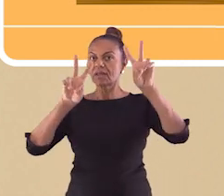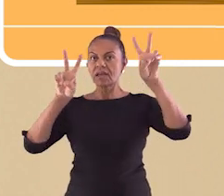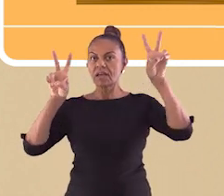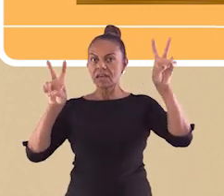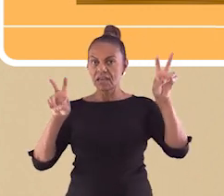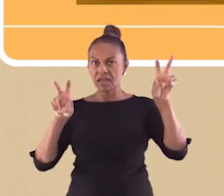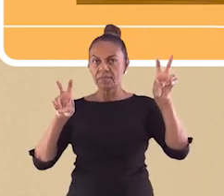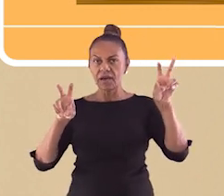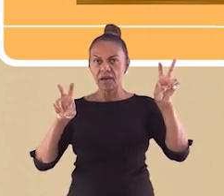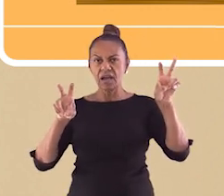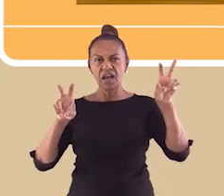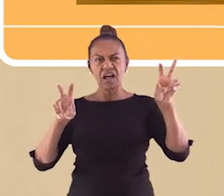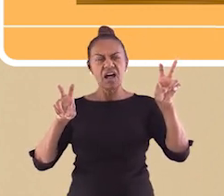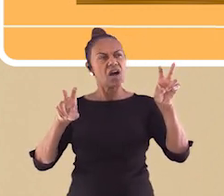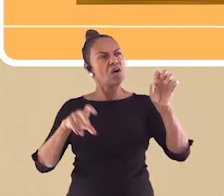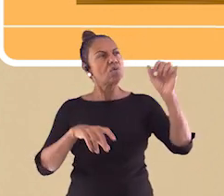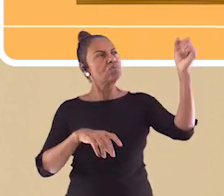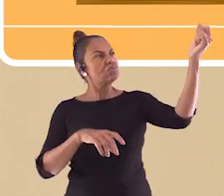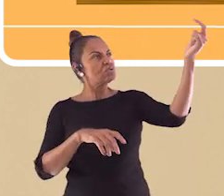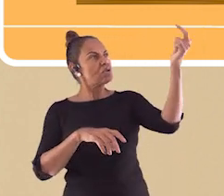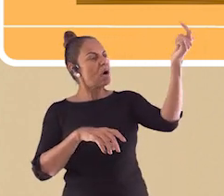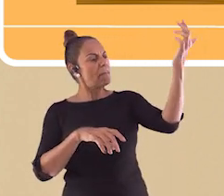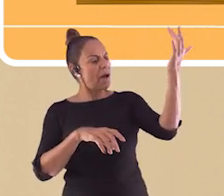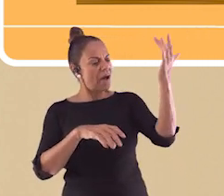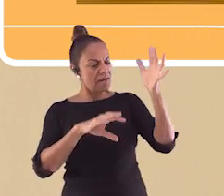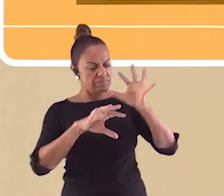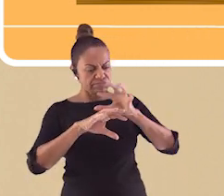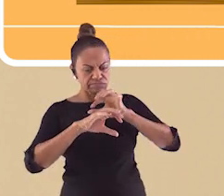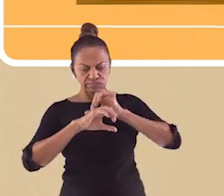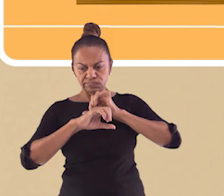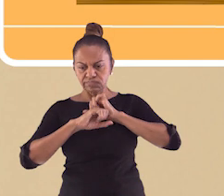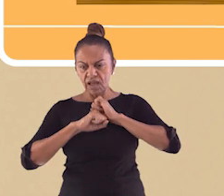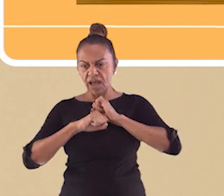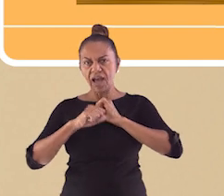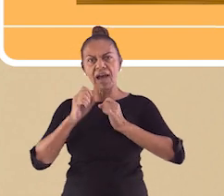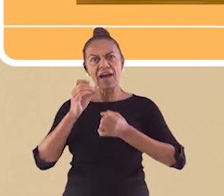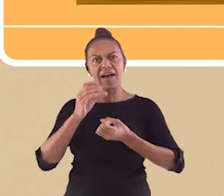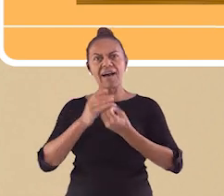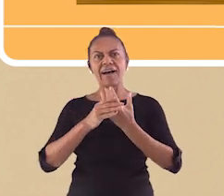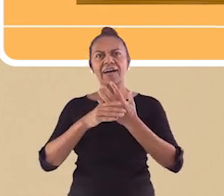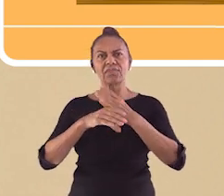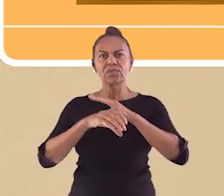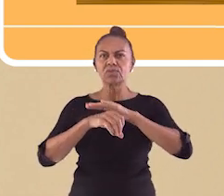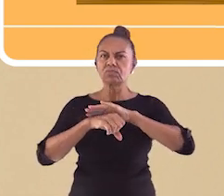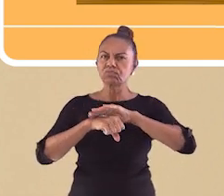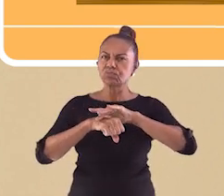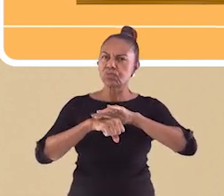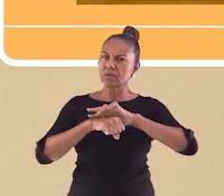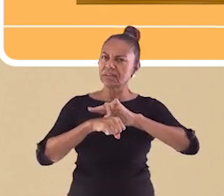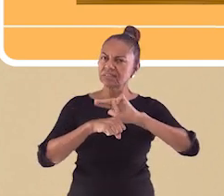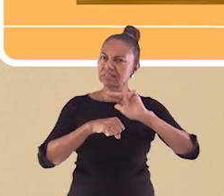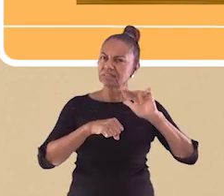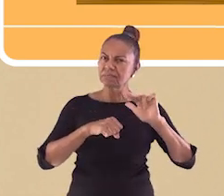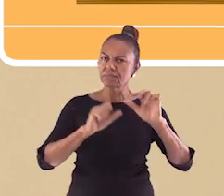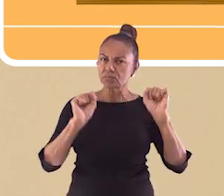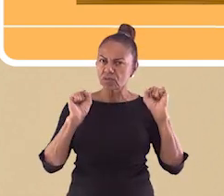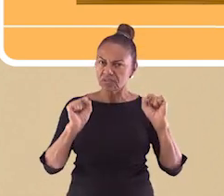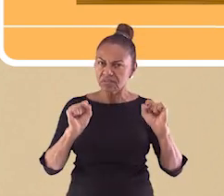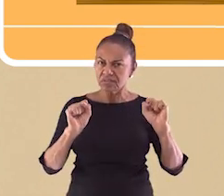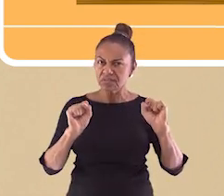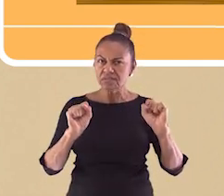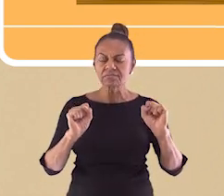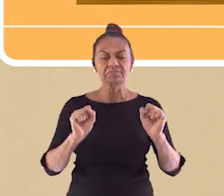O sol pode causar doenças? Vamos estudar como a camada de ozônio pode nos proteger. Vou dar